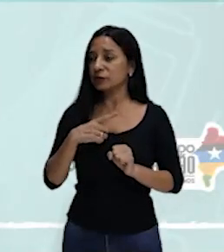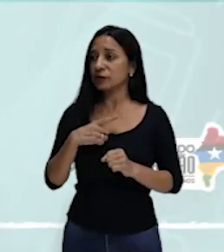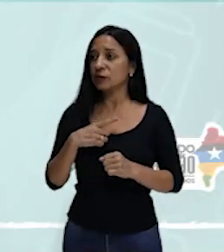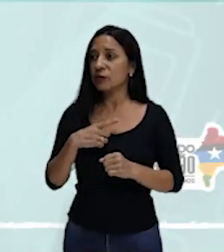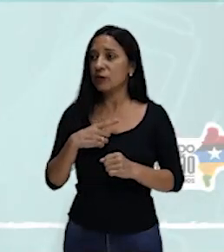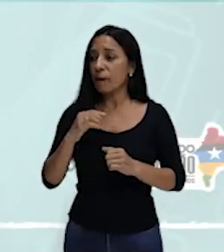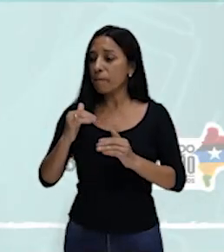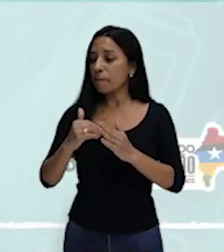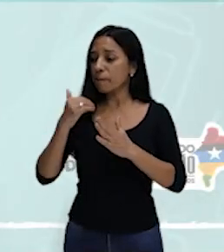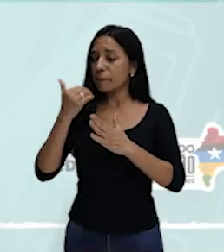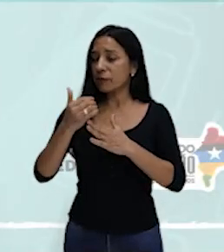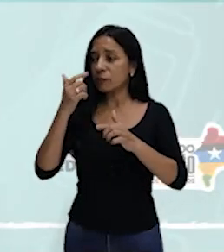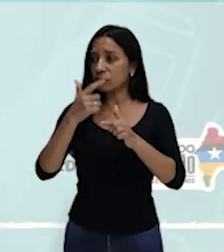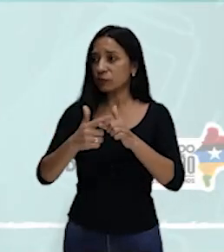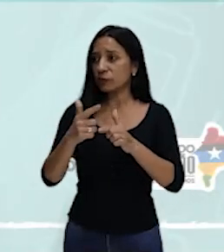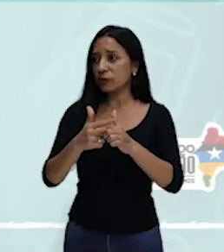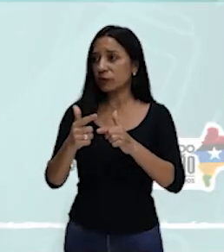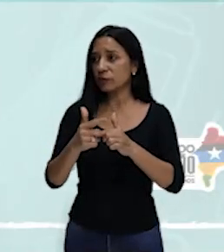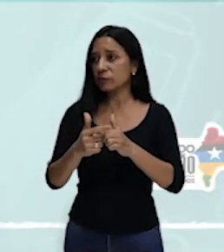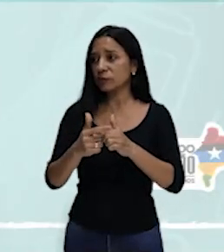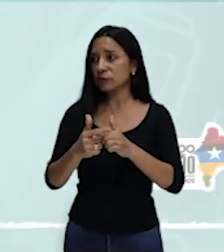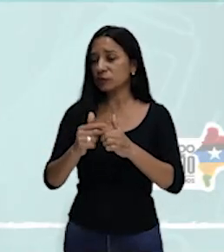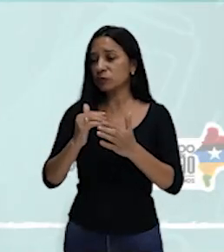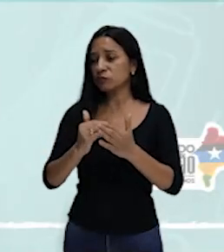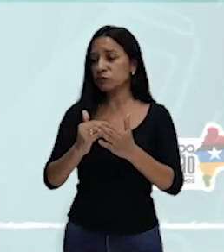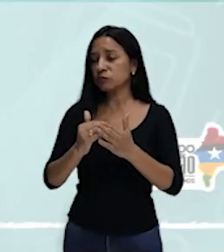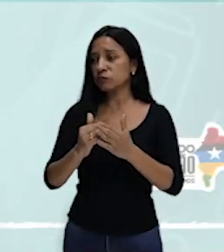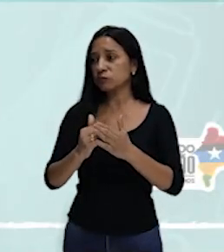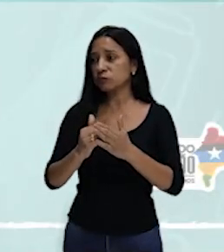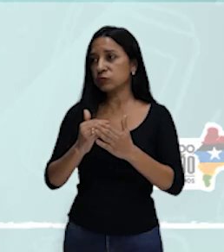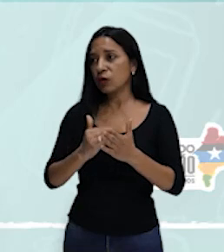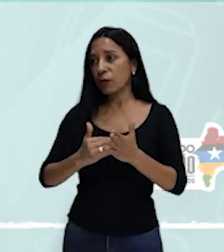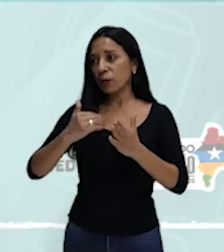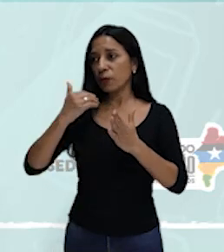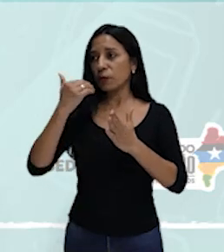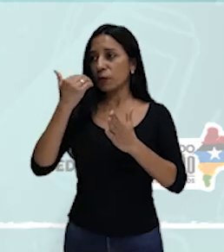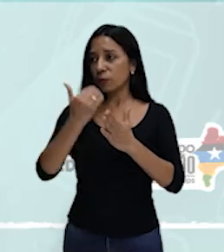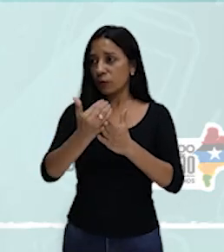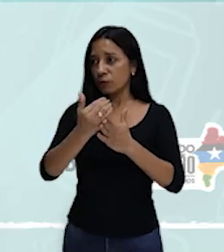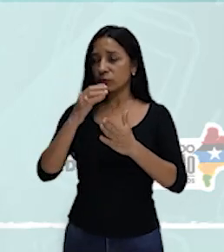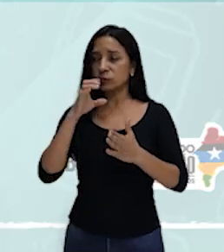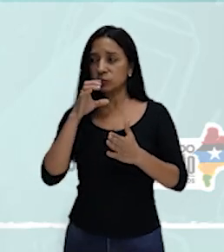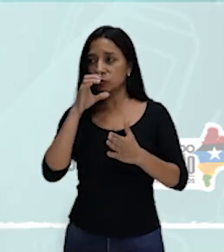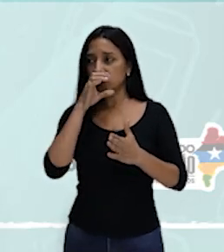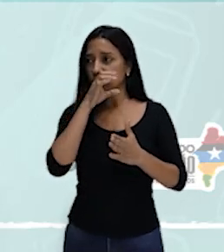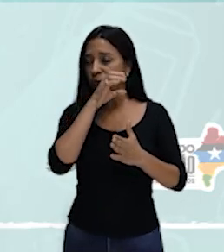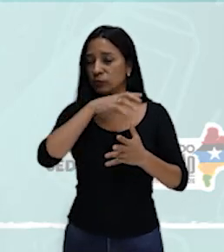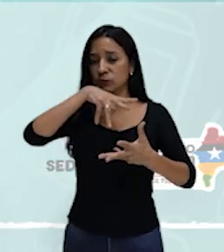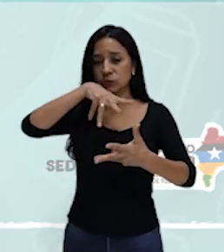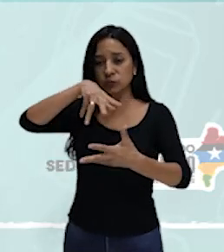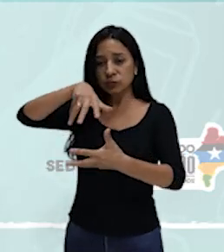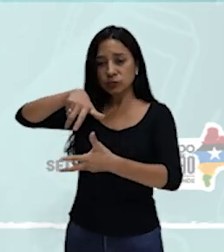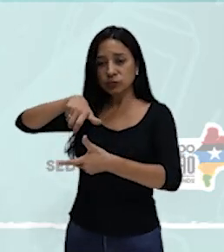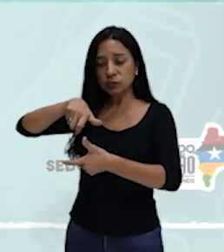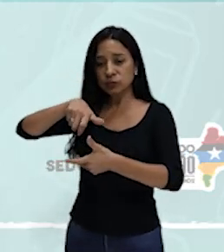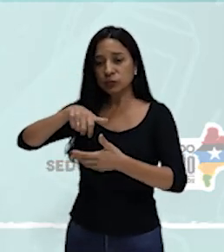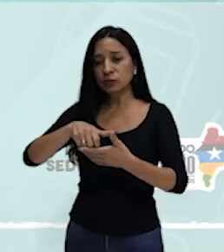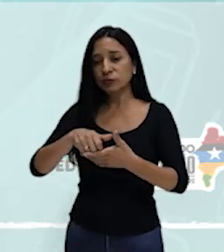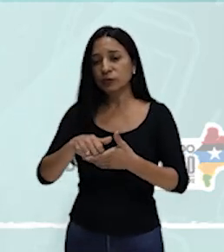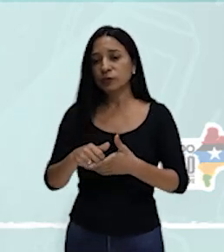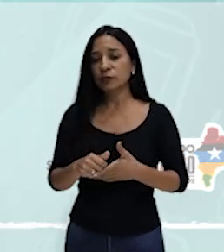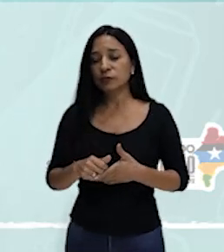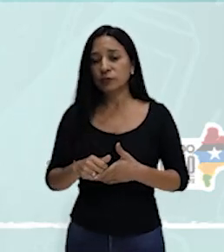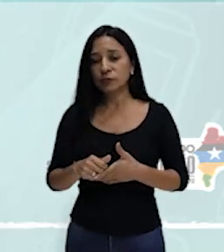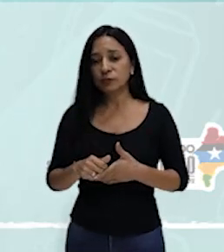exemplo, o aumento do aquecimento global. Por quê? O aquecimento global ele já é um